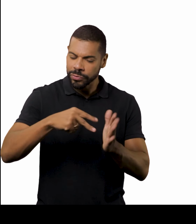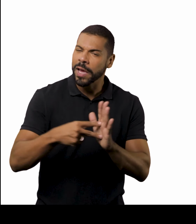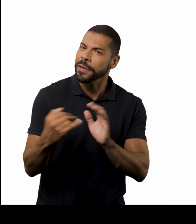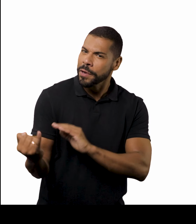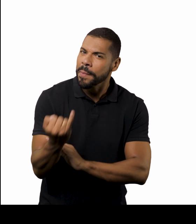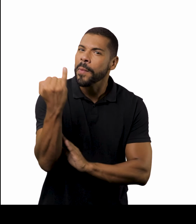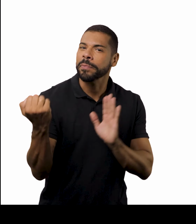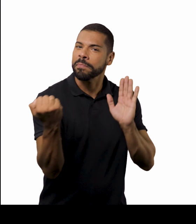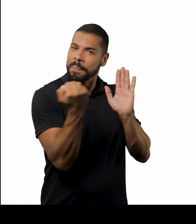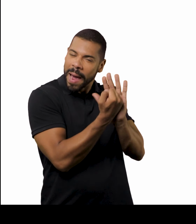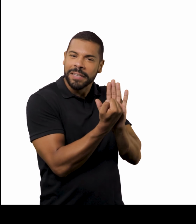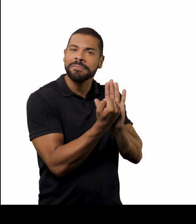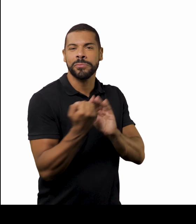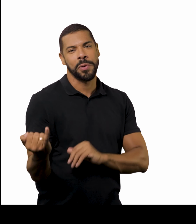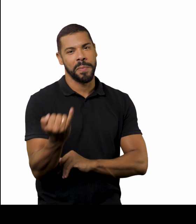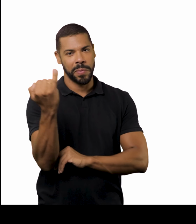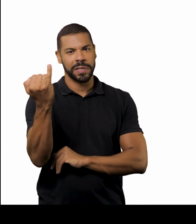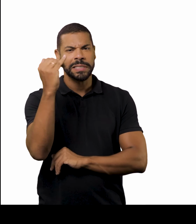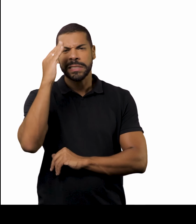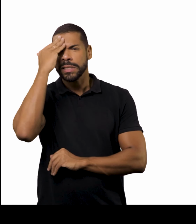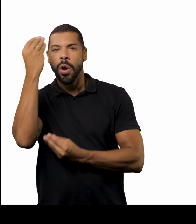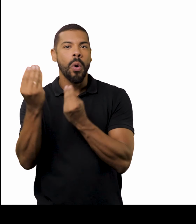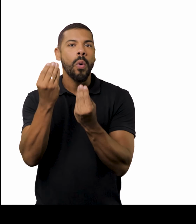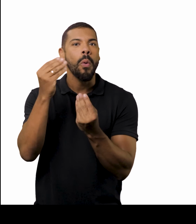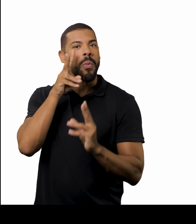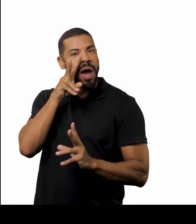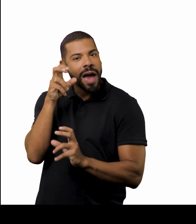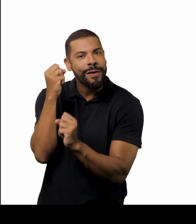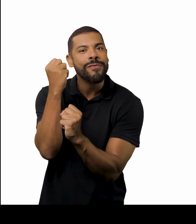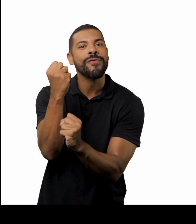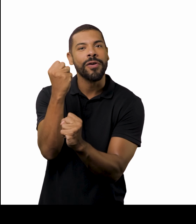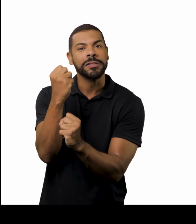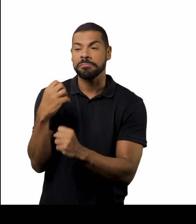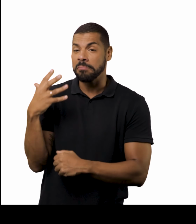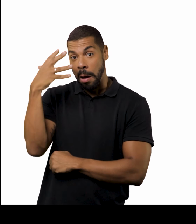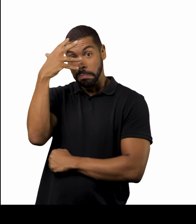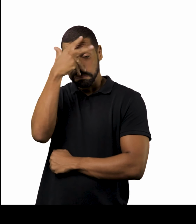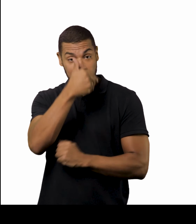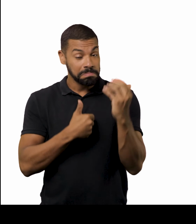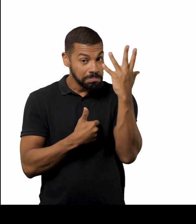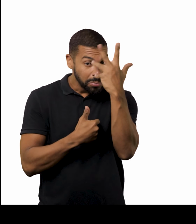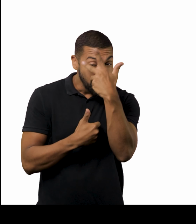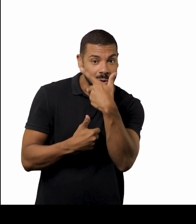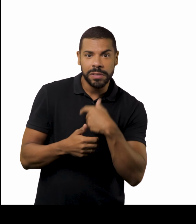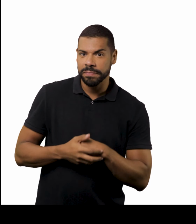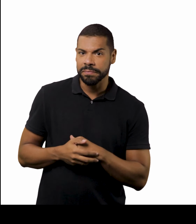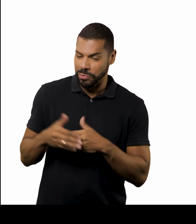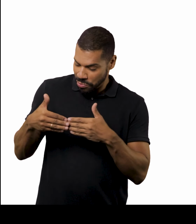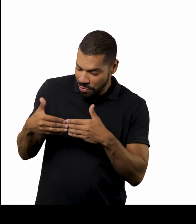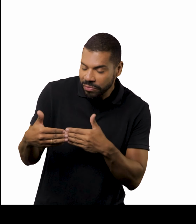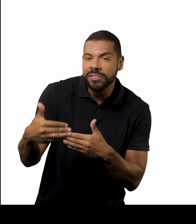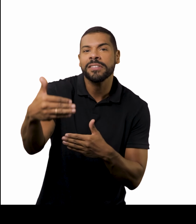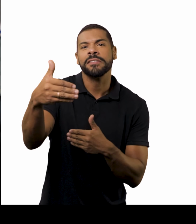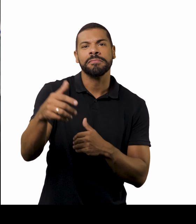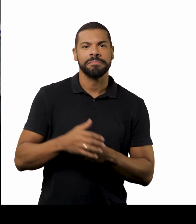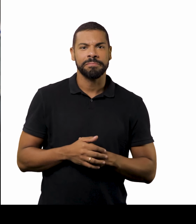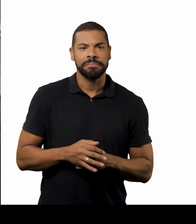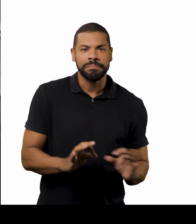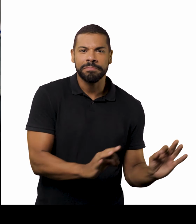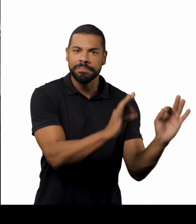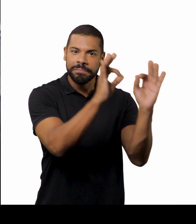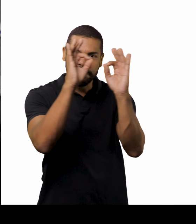Acho que isso é muito significativo para as meninas que estão chegando aí. Entenderem o quanto é forte e o quanto é bonito o que a gente tem.